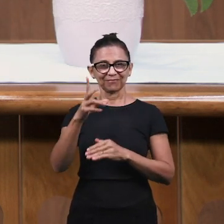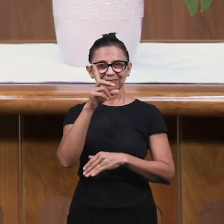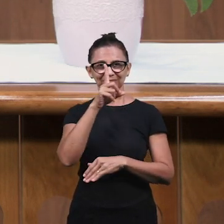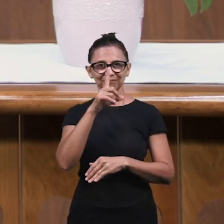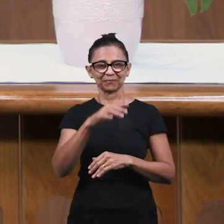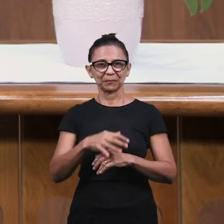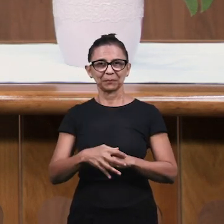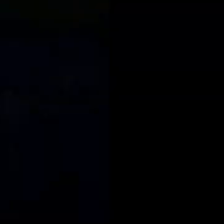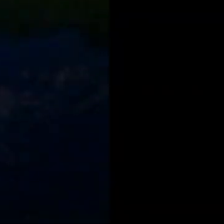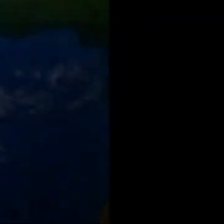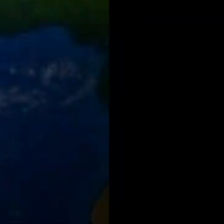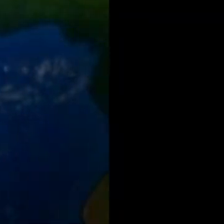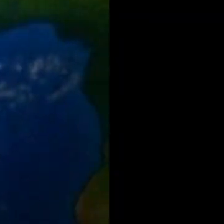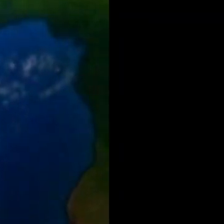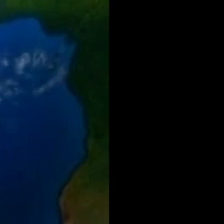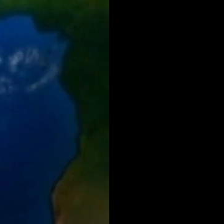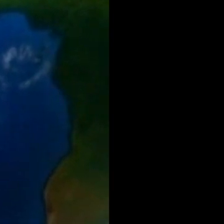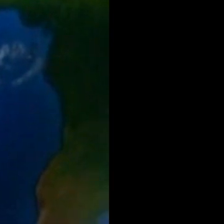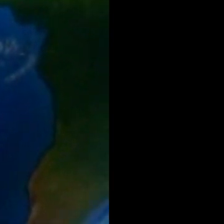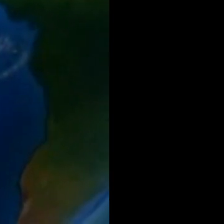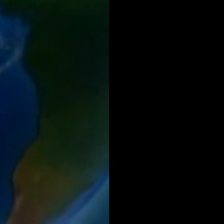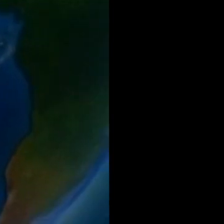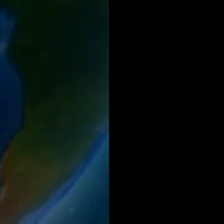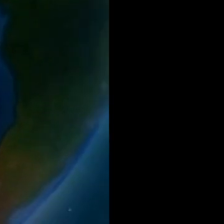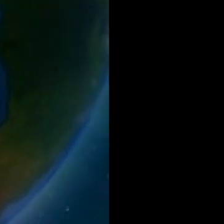domingo, se o Senhor permitir.